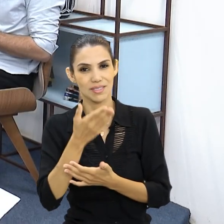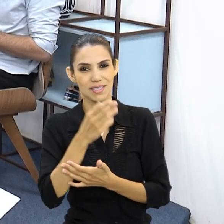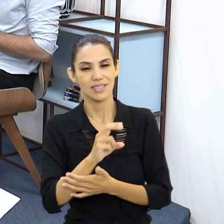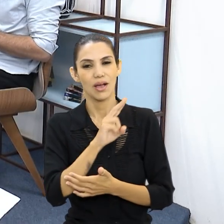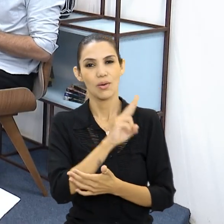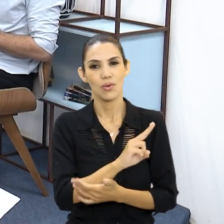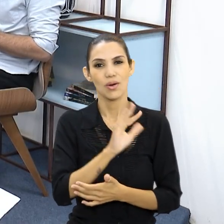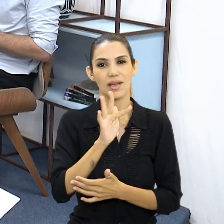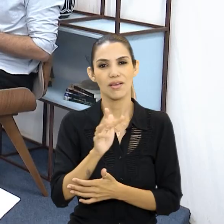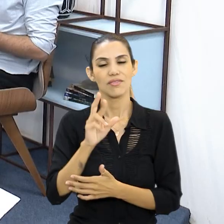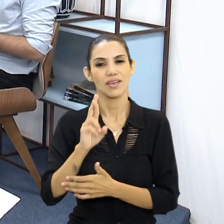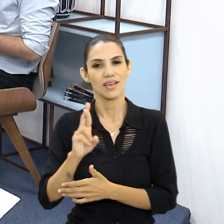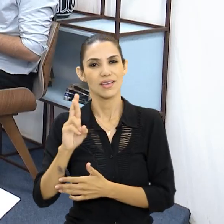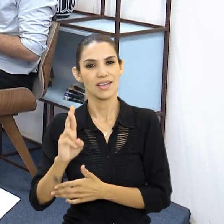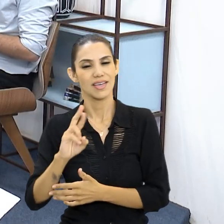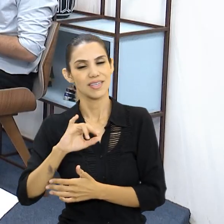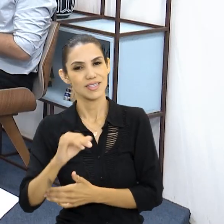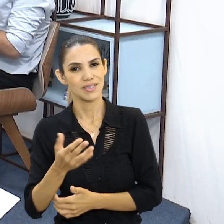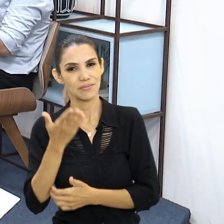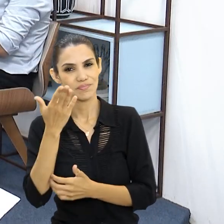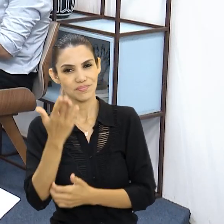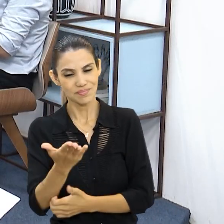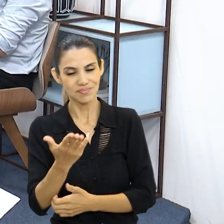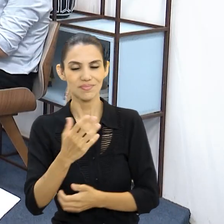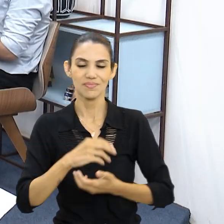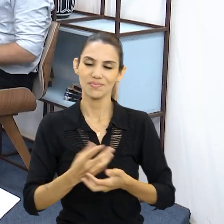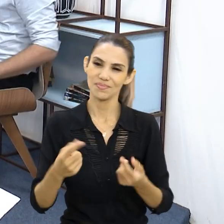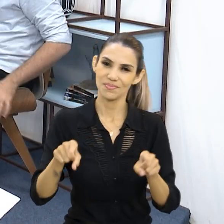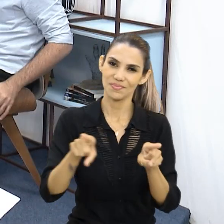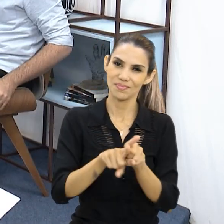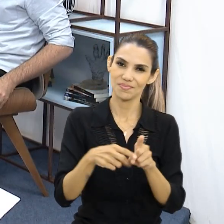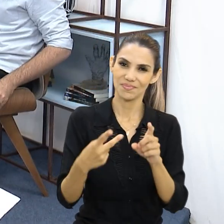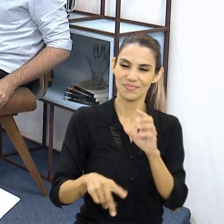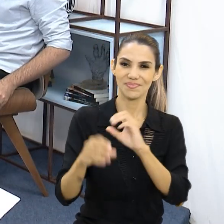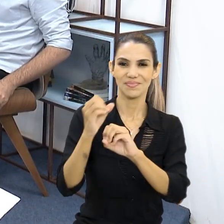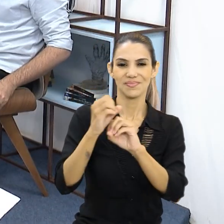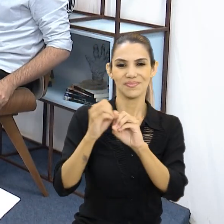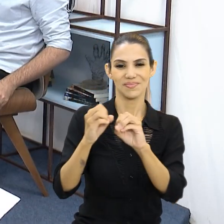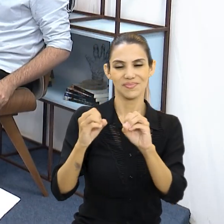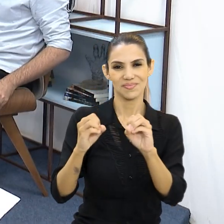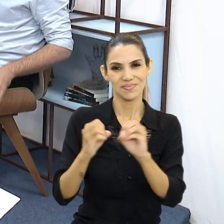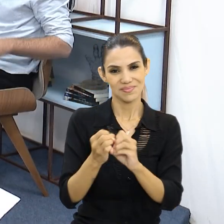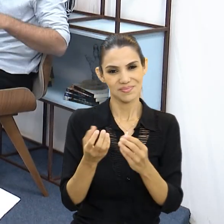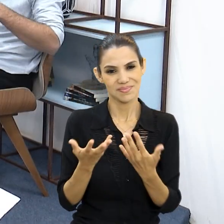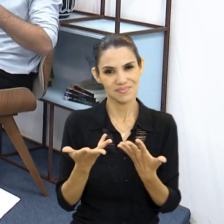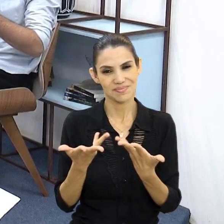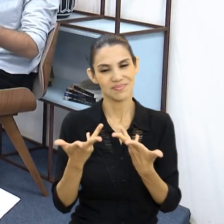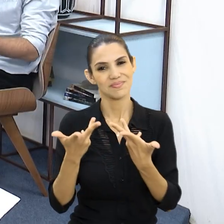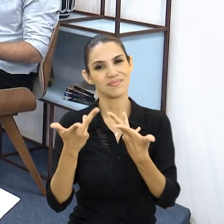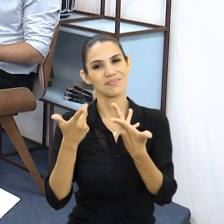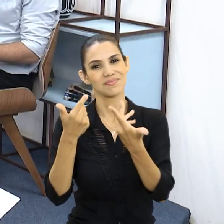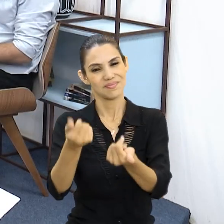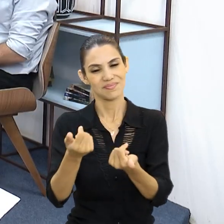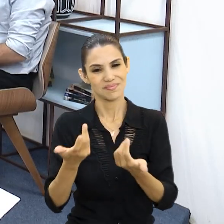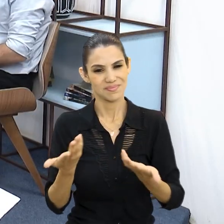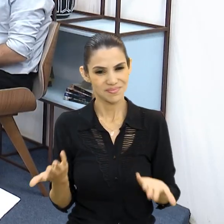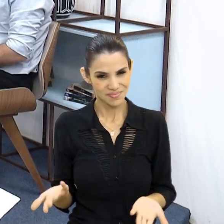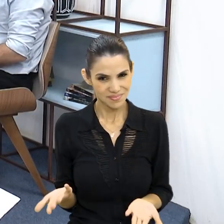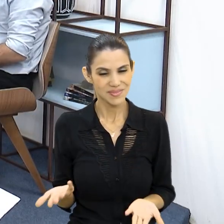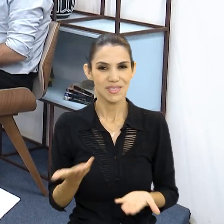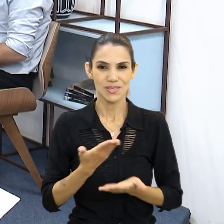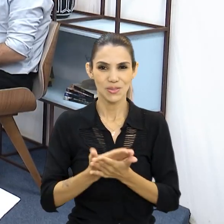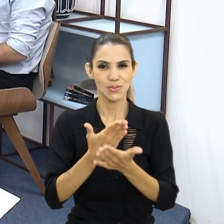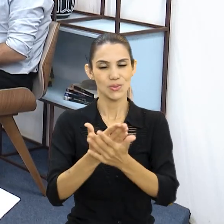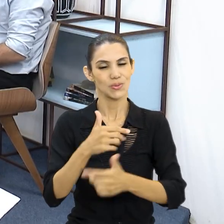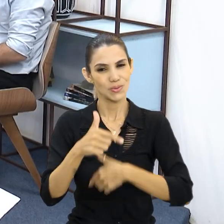Universidade Federal Rural do Rio de Janeiro, que nessa parceria belíssima com a UFG fizeram e ainda continuam fazendo esse